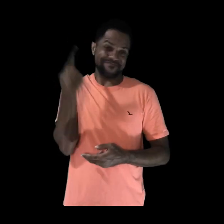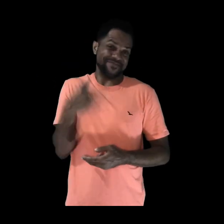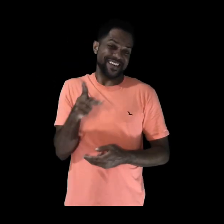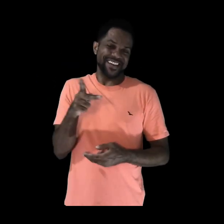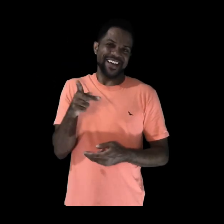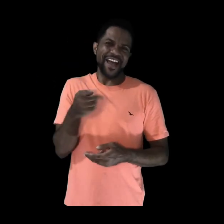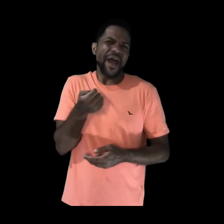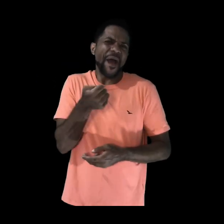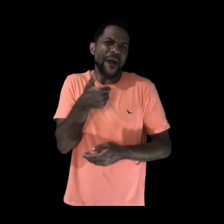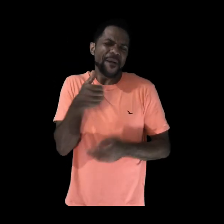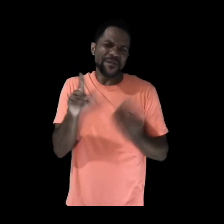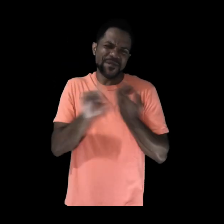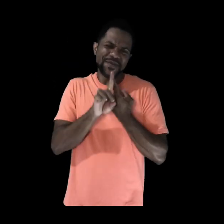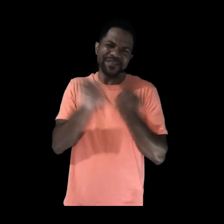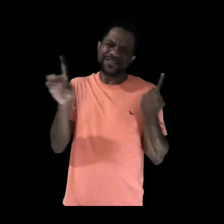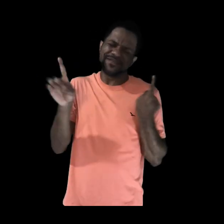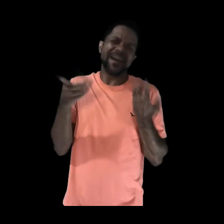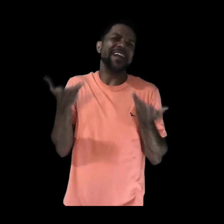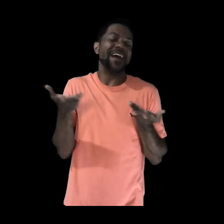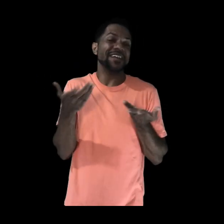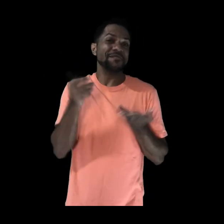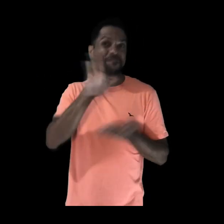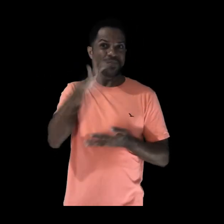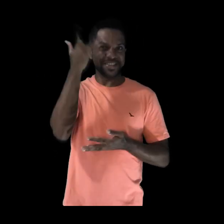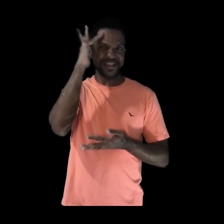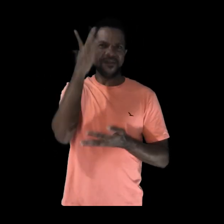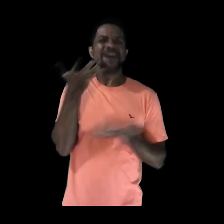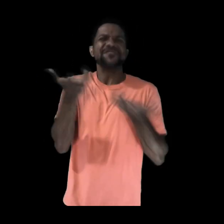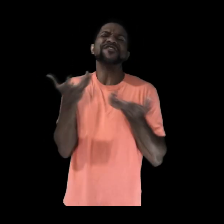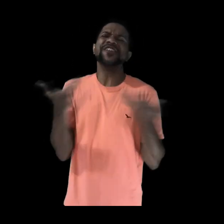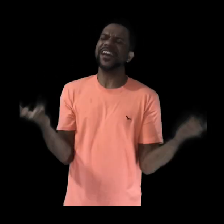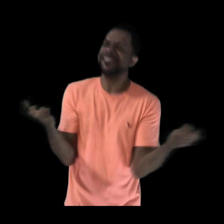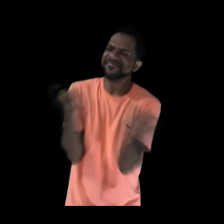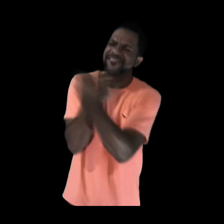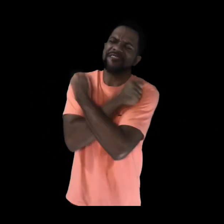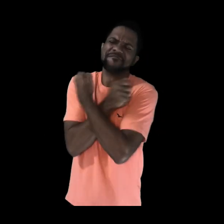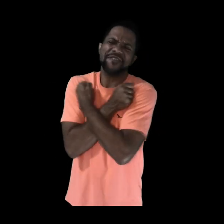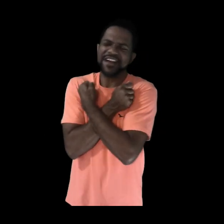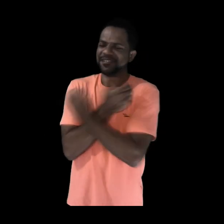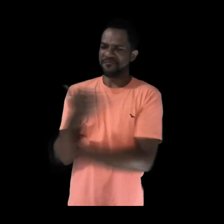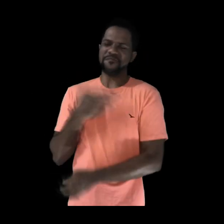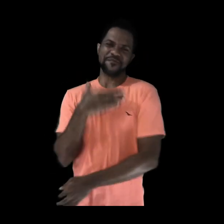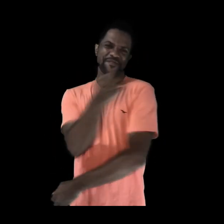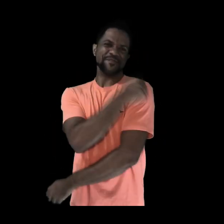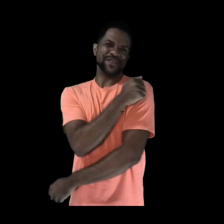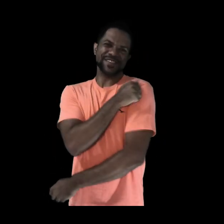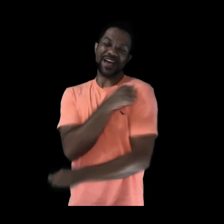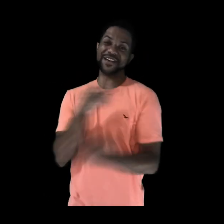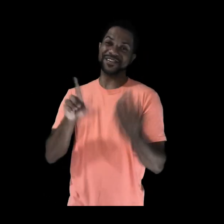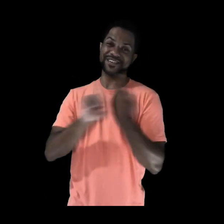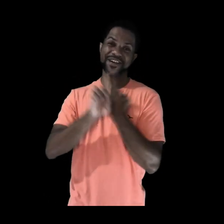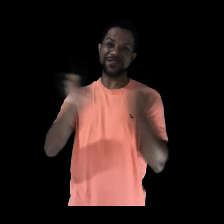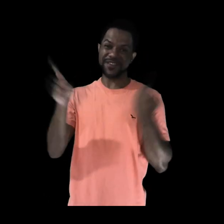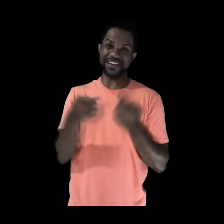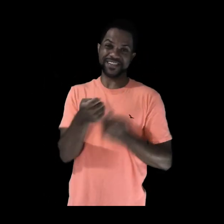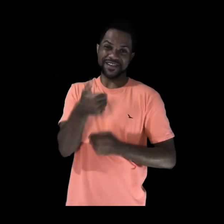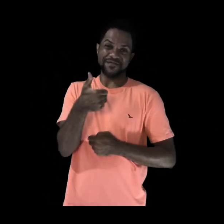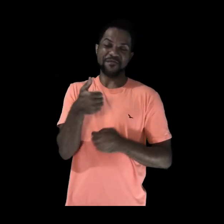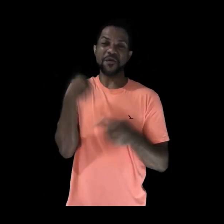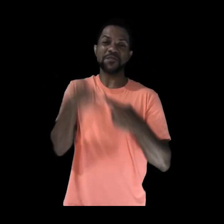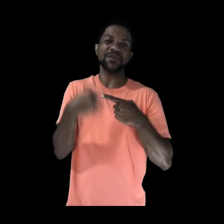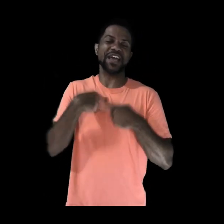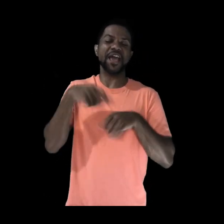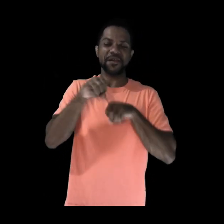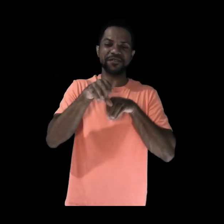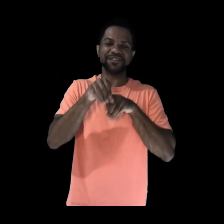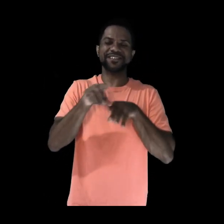pouco mais frias nesse sentido. Então, acho que é dar um abraço em geral, mandar um abraço para os meus alunos, que eu estou afastado deles